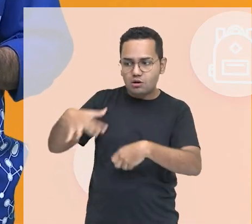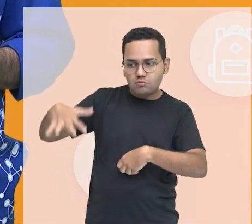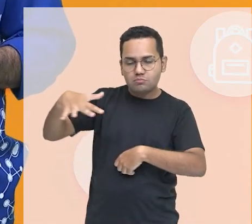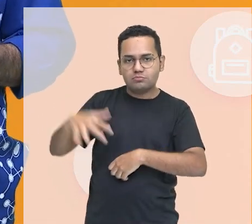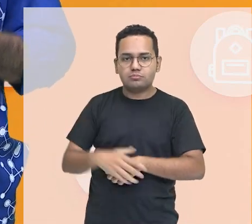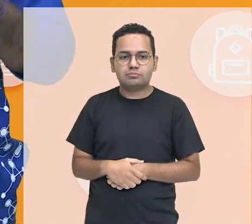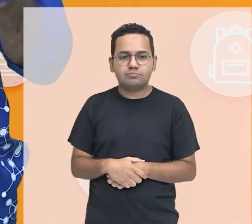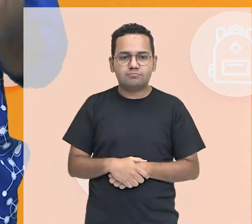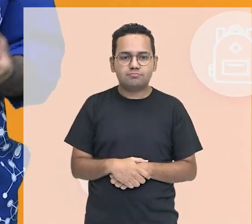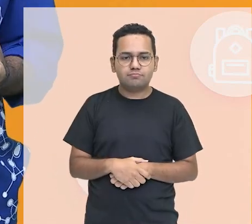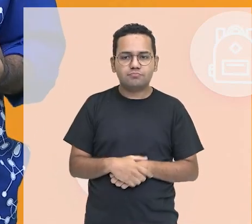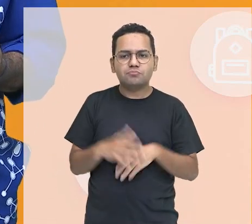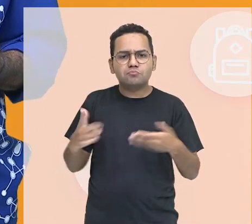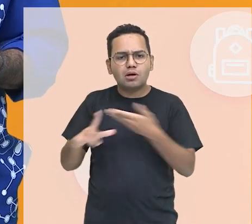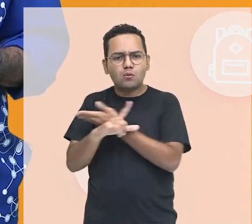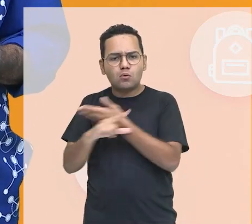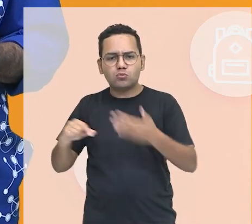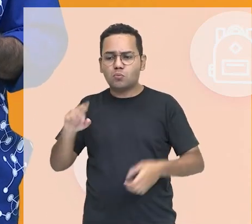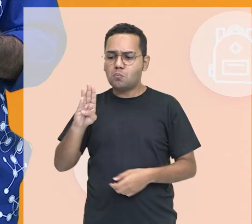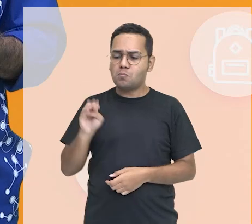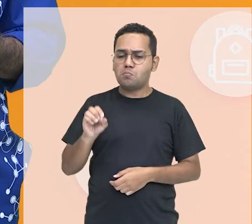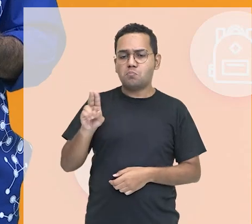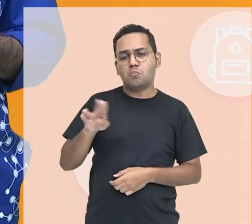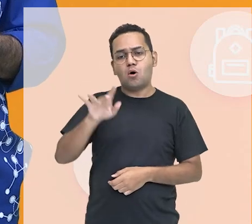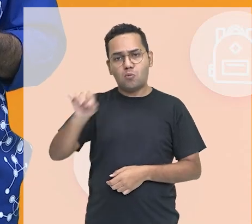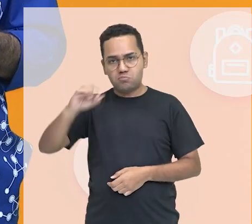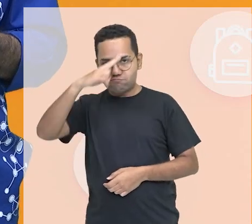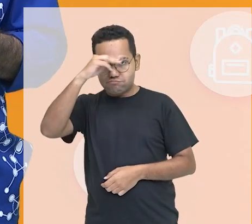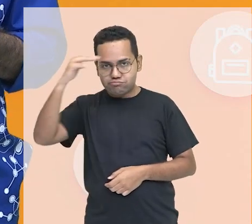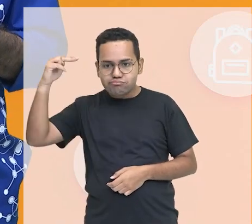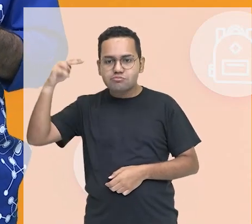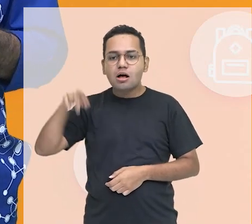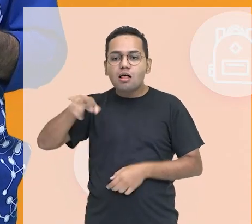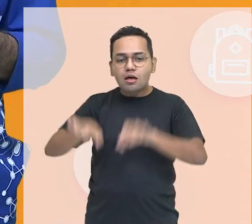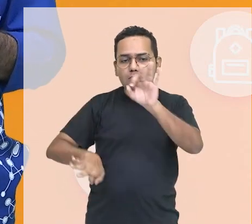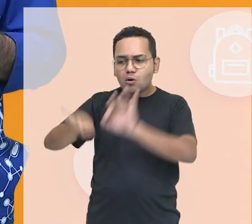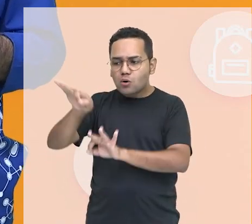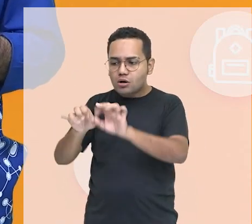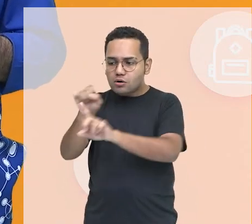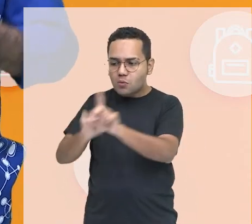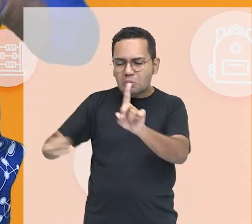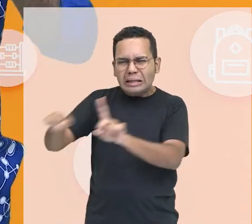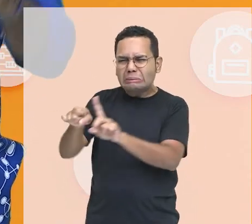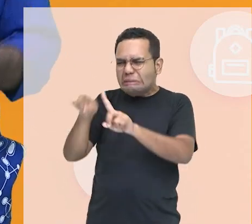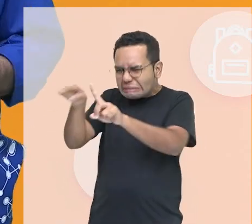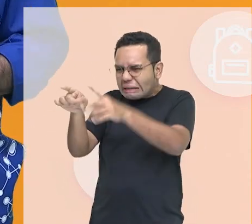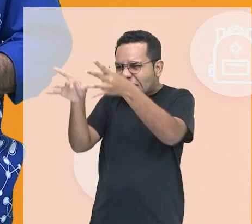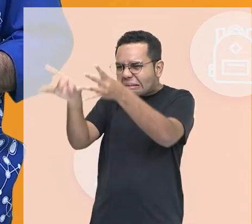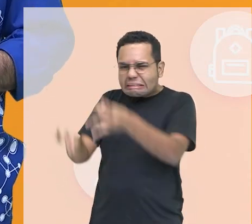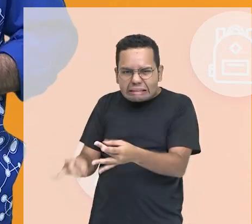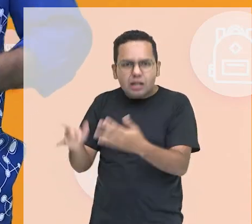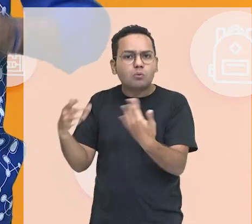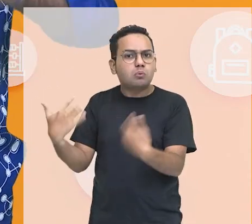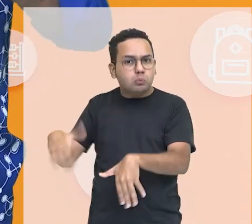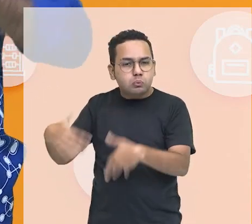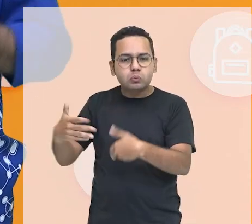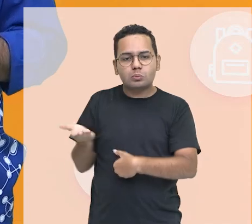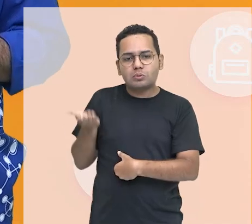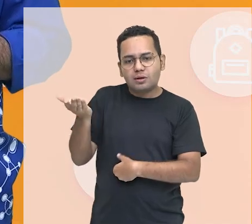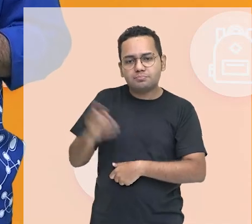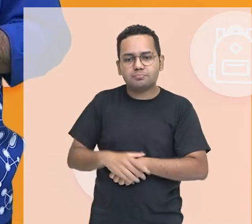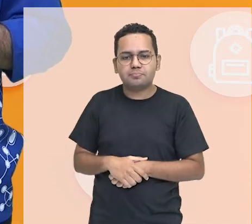território. Segundo Bobbio, Estado é uma organização social complexa